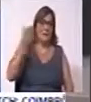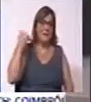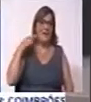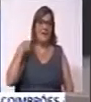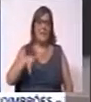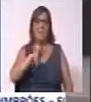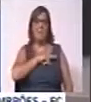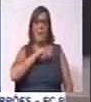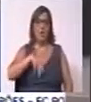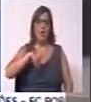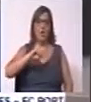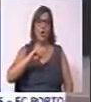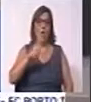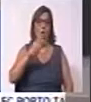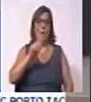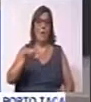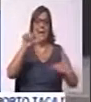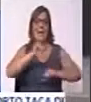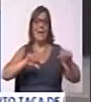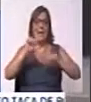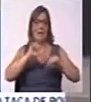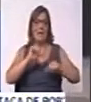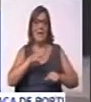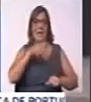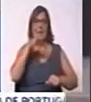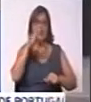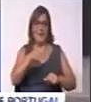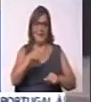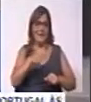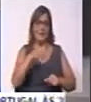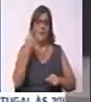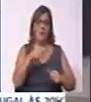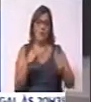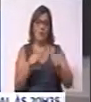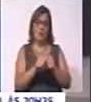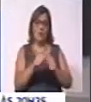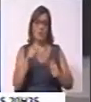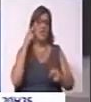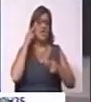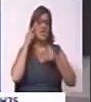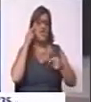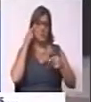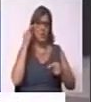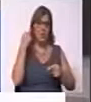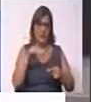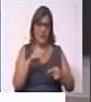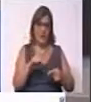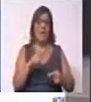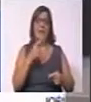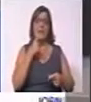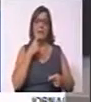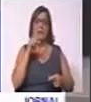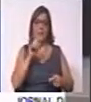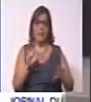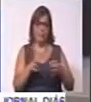química foi maria helena braga que ele viu a notícia da academia sueca joga final juntamente com o japonês aquele hoshino e britânicos tenham